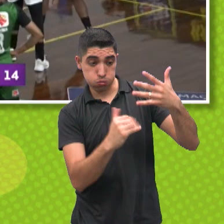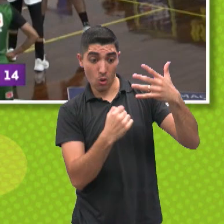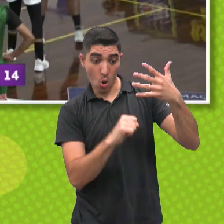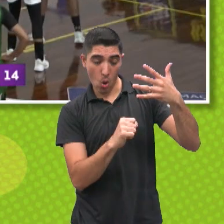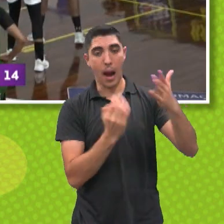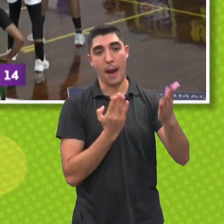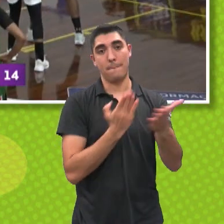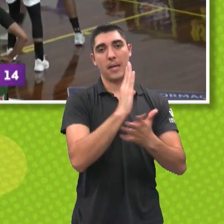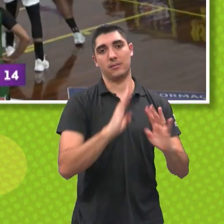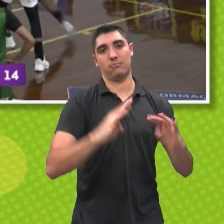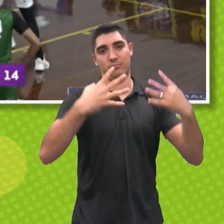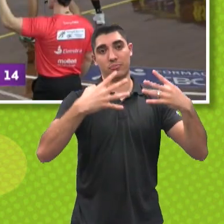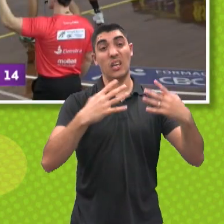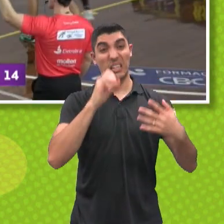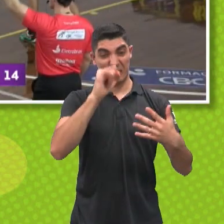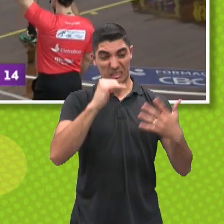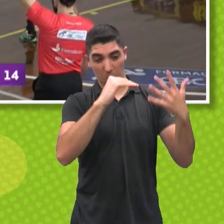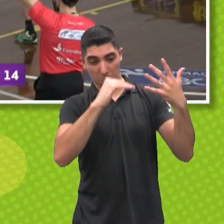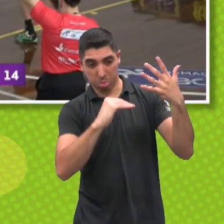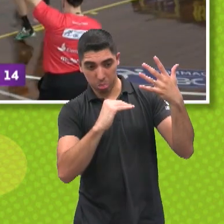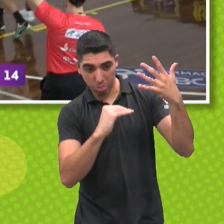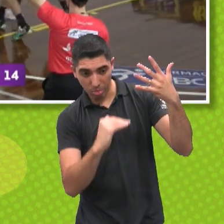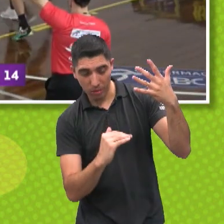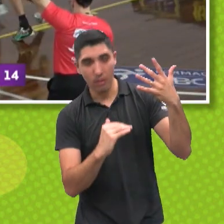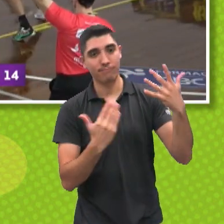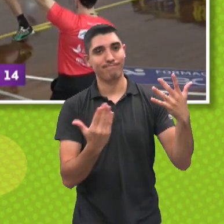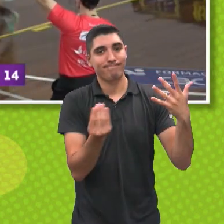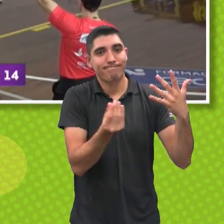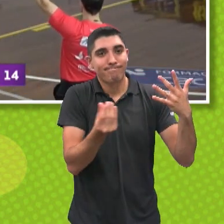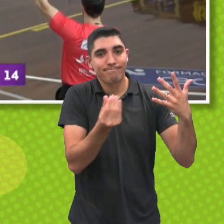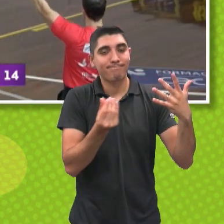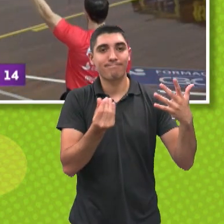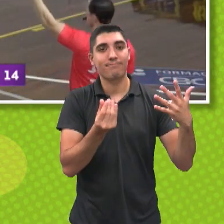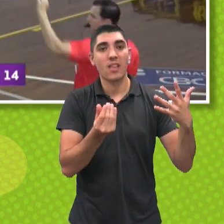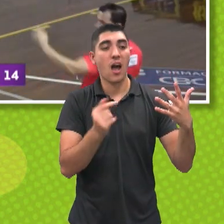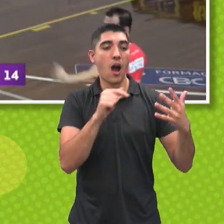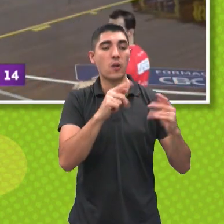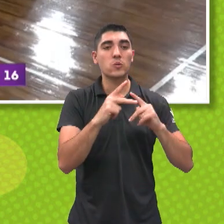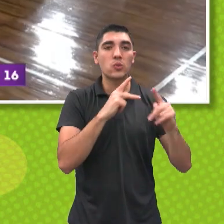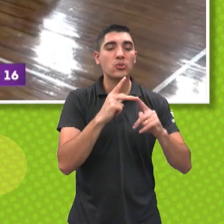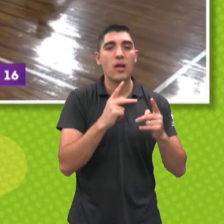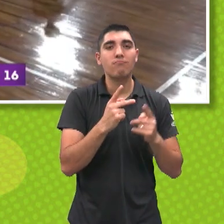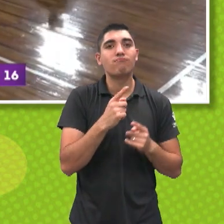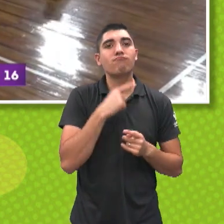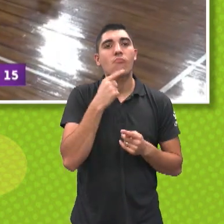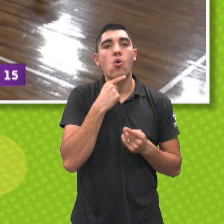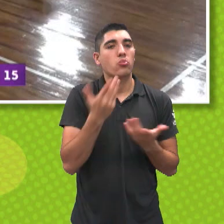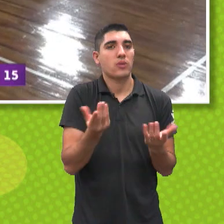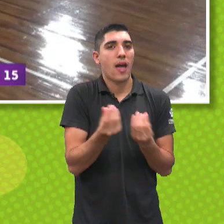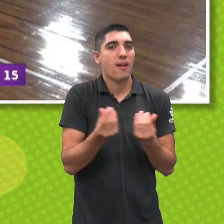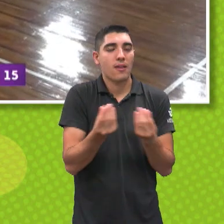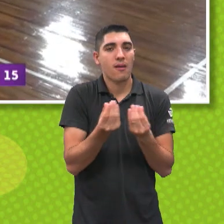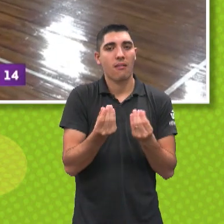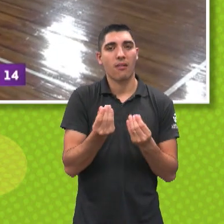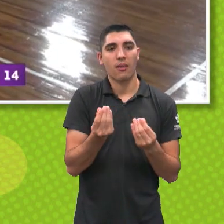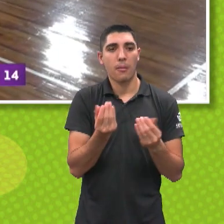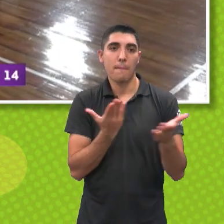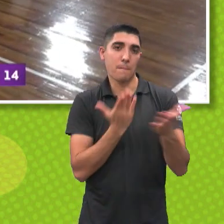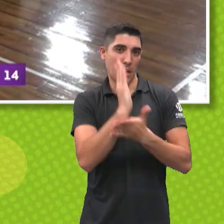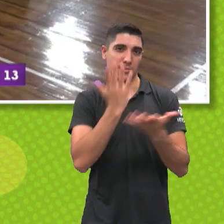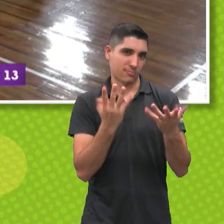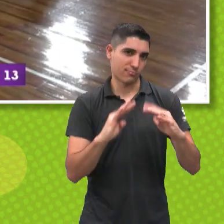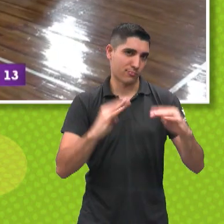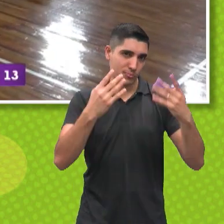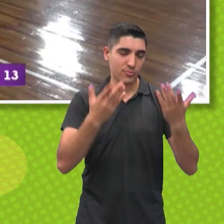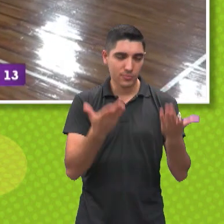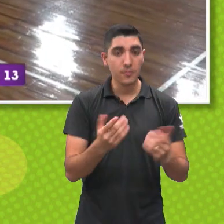pouco embolado, e aí deixa os outros times se disputarem ali as 3, 4 vagas que ficam para baixo. Então